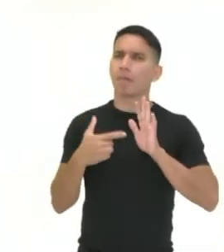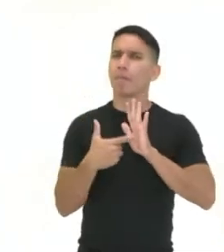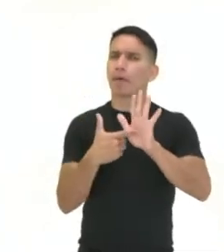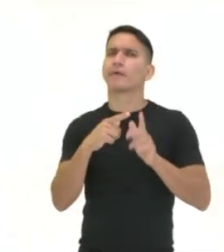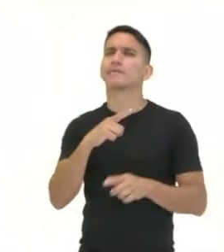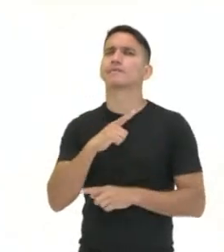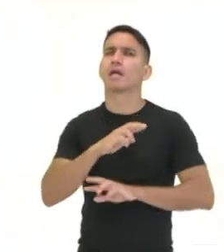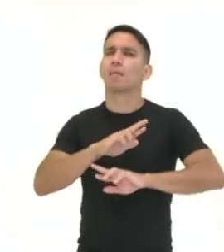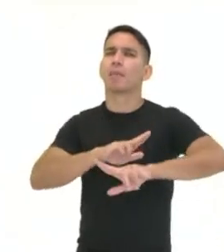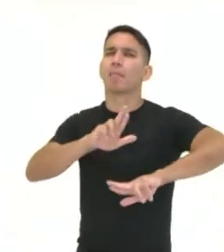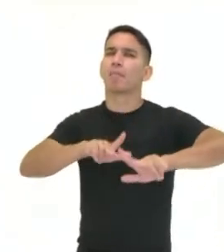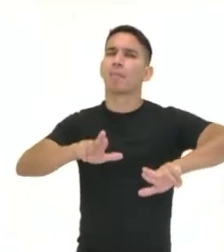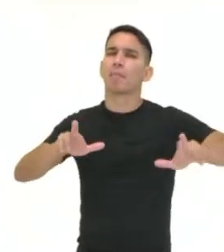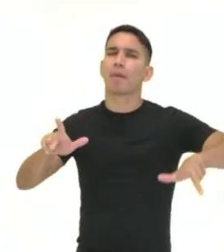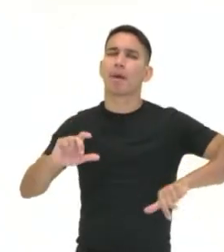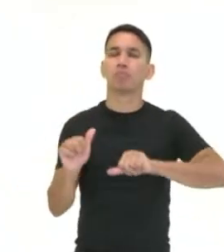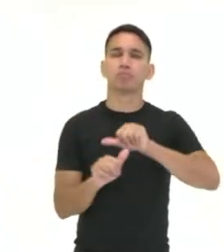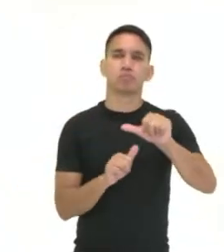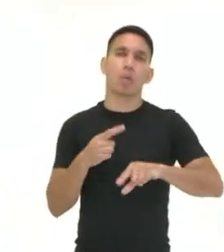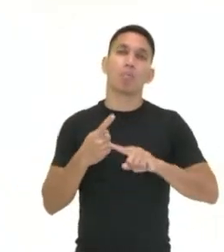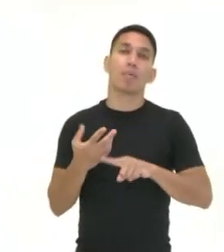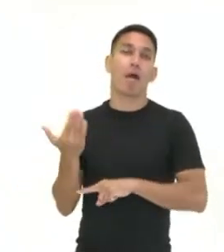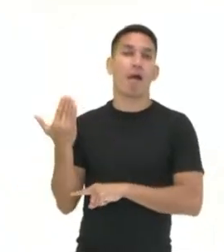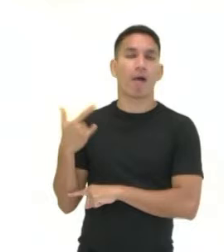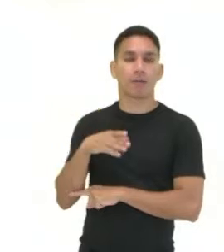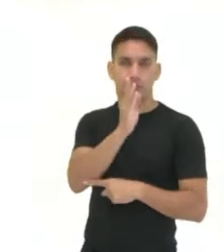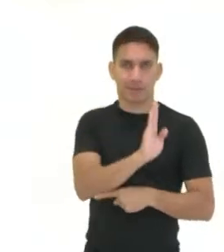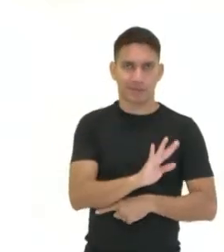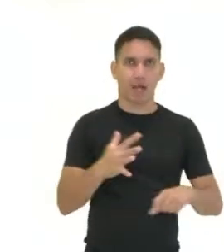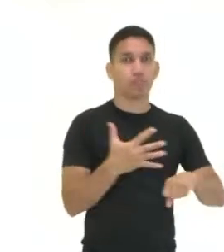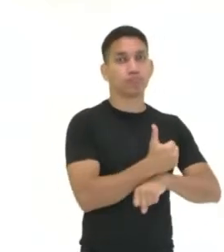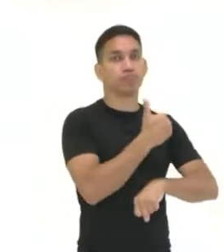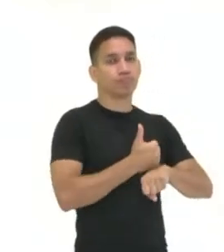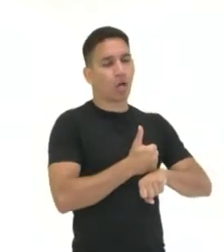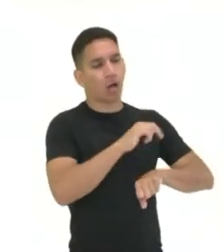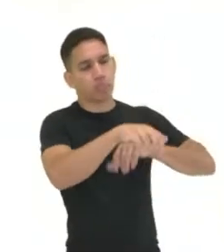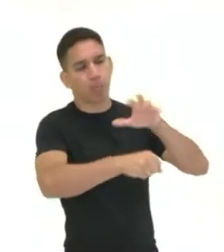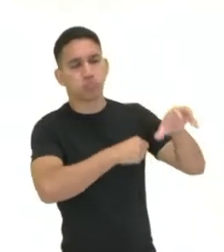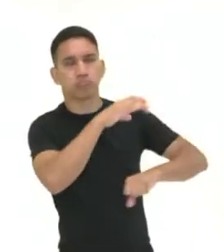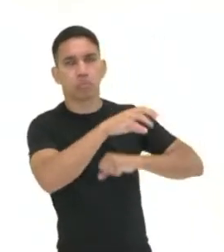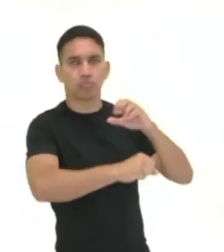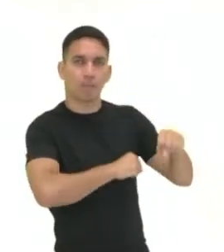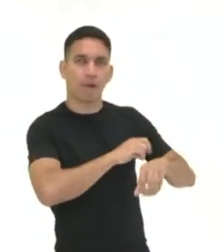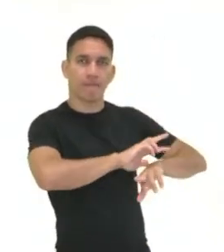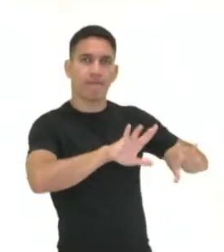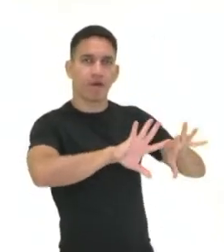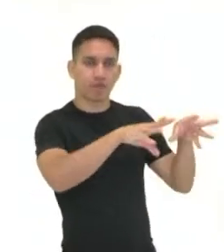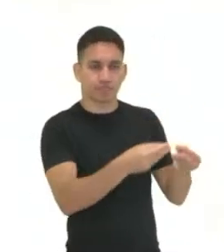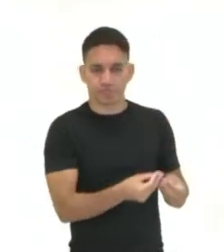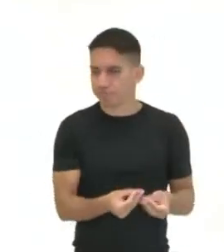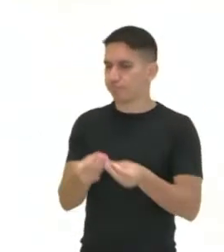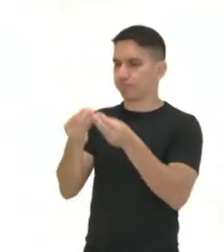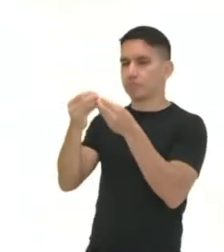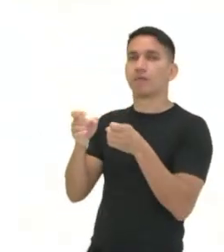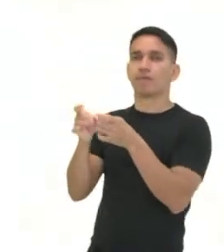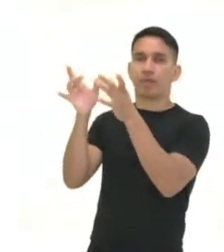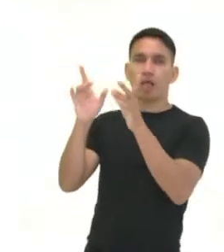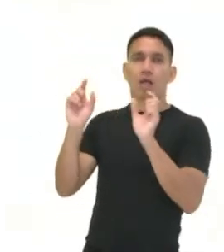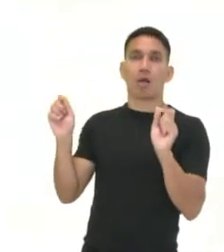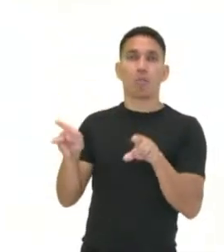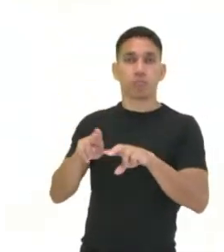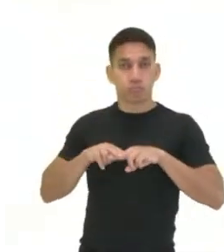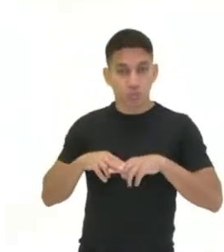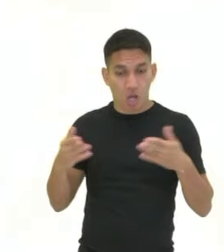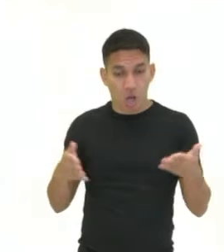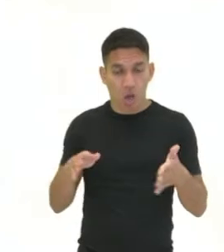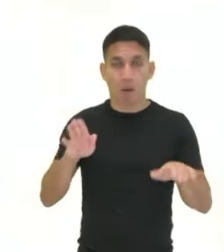dessa estrutura, porque o Brasil era uma colônia de exploração. Então, muitos bens passaram então a ser produzidos internamente, não